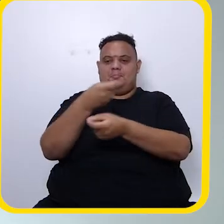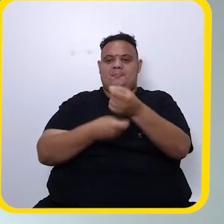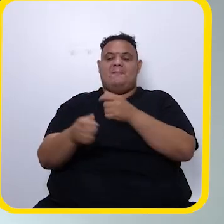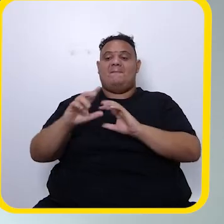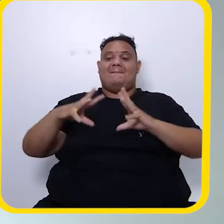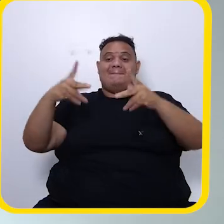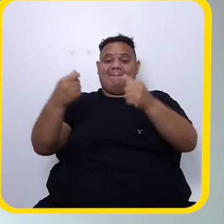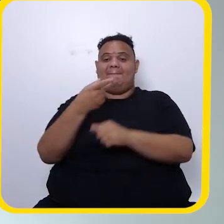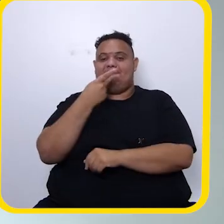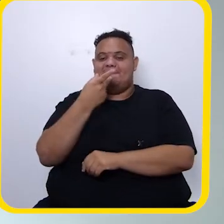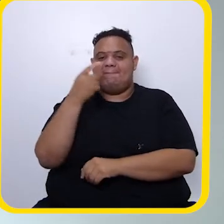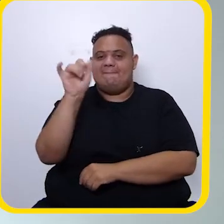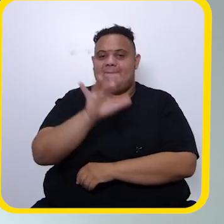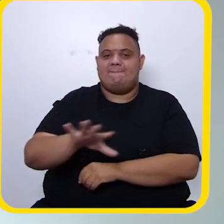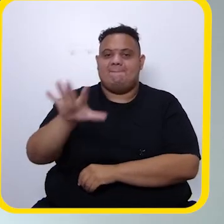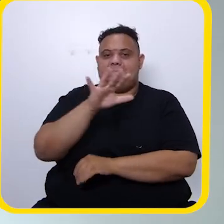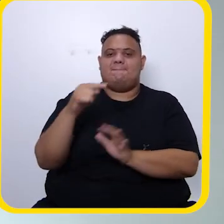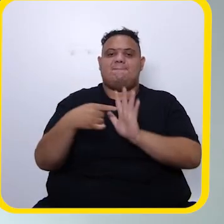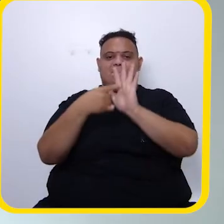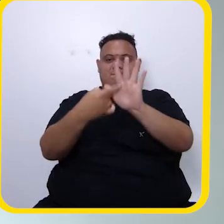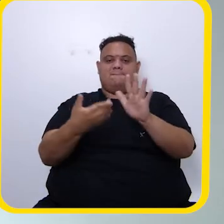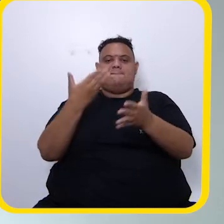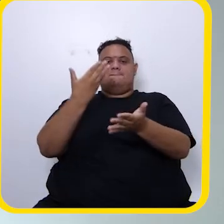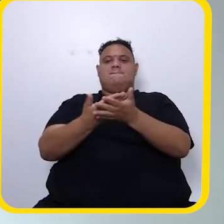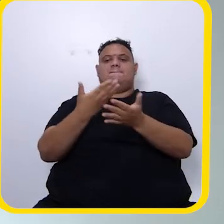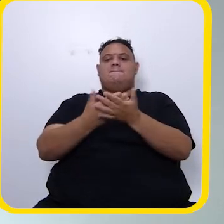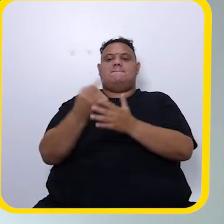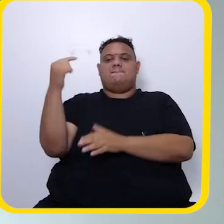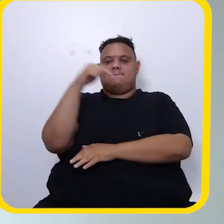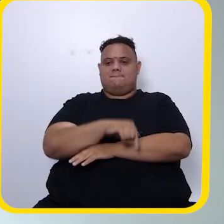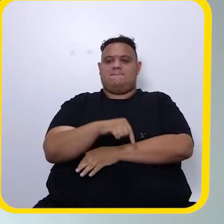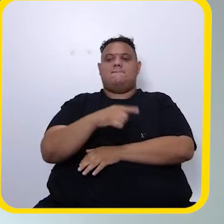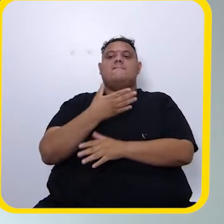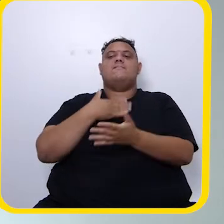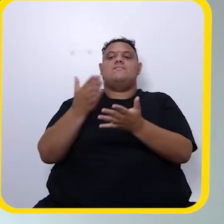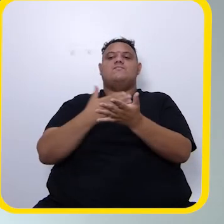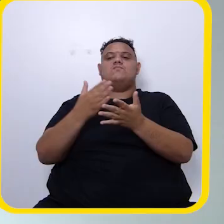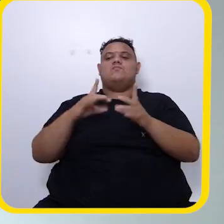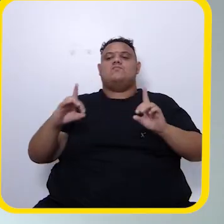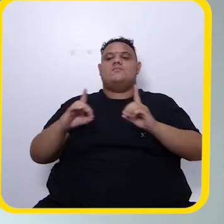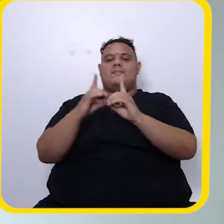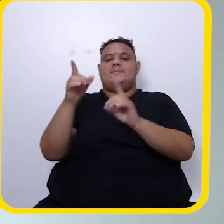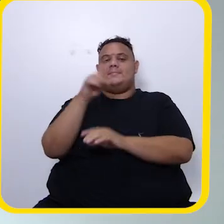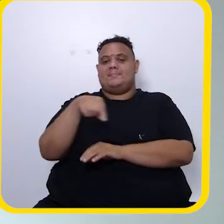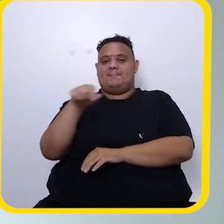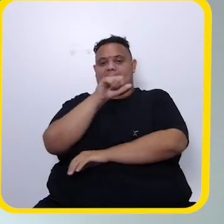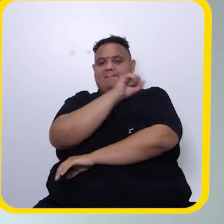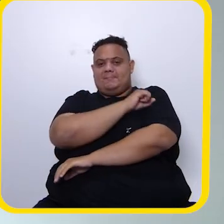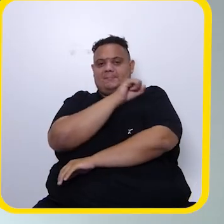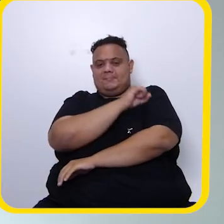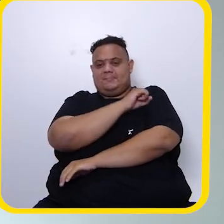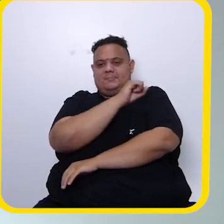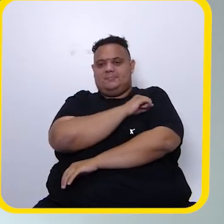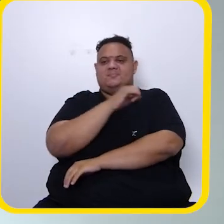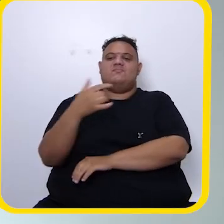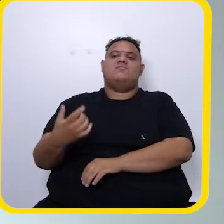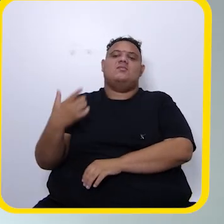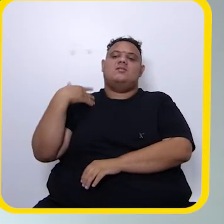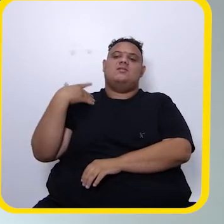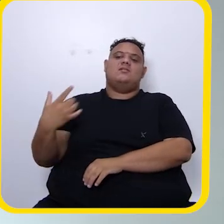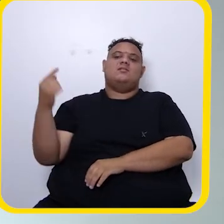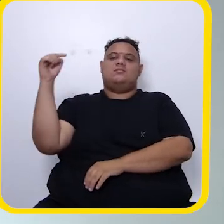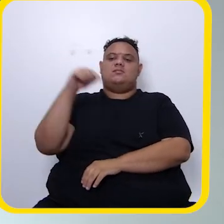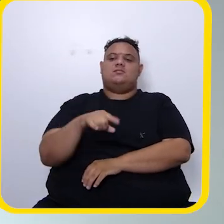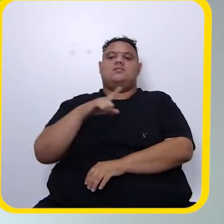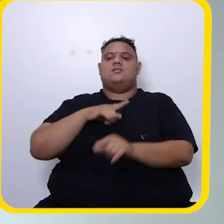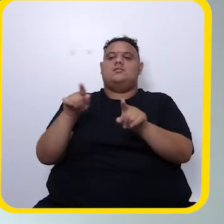Então, tudo que eu falei, né, e as imagens que ilustraram a aula estão no livro didático de vocês do oitavo ano, o Expedições